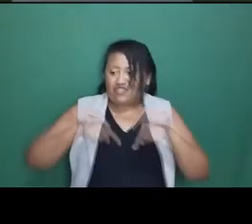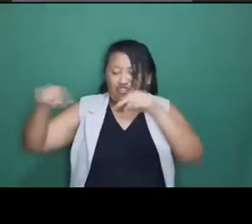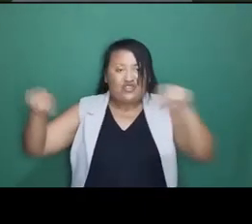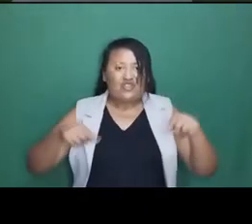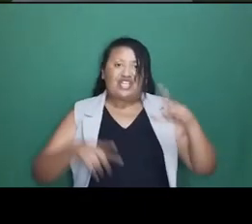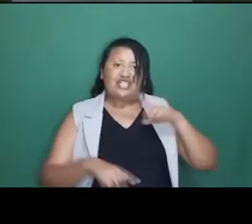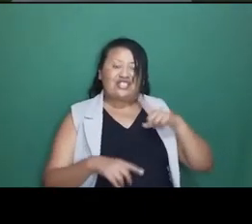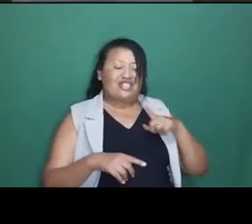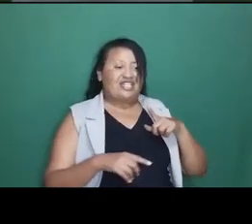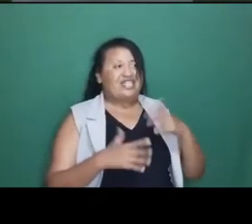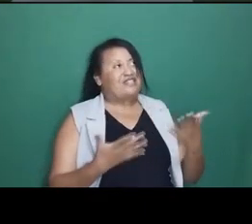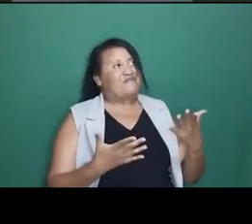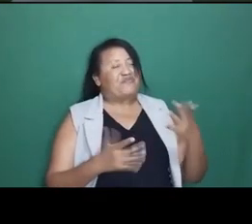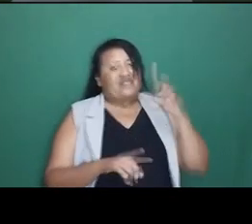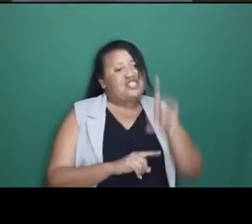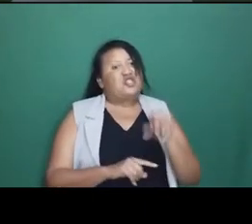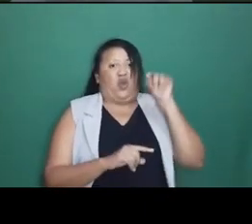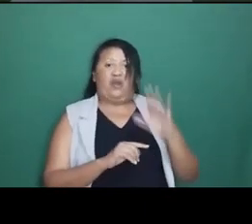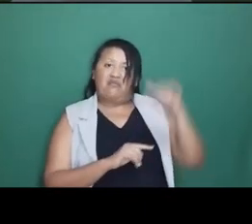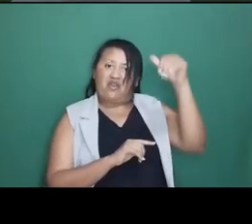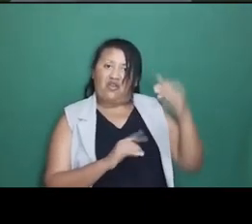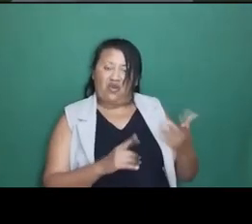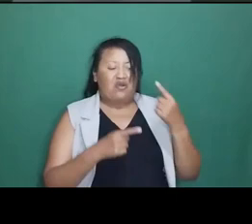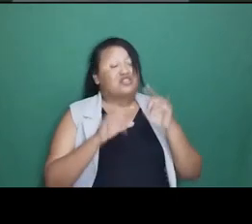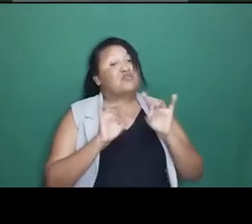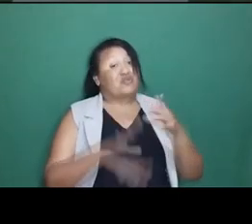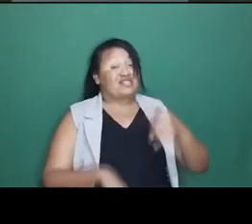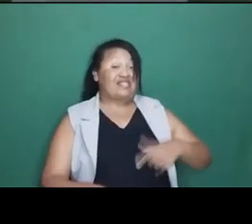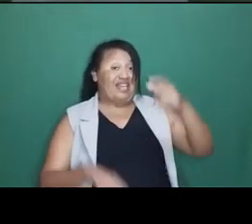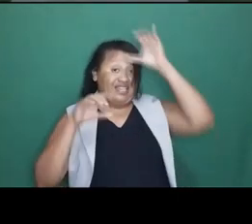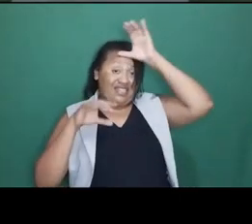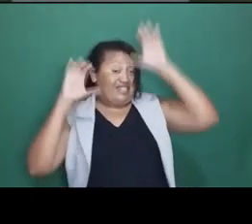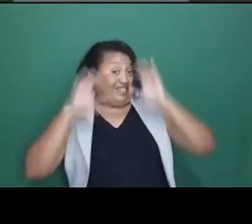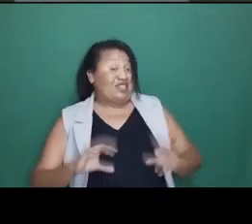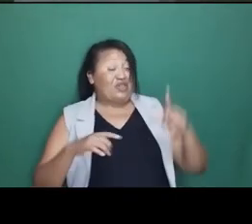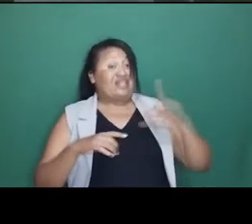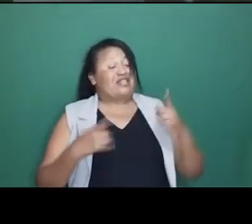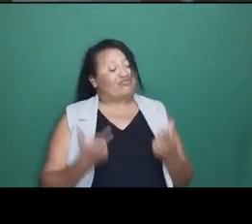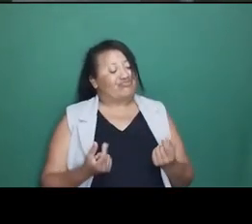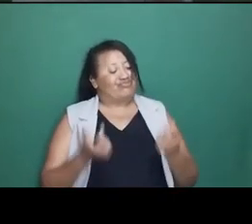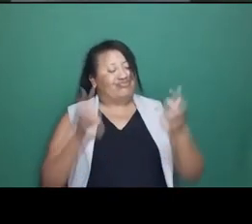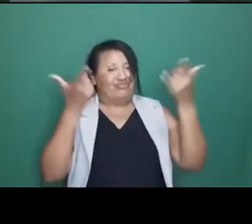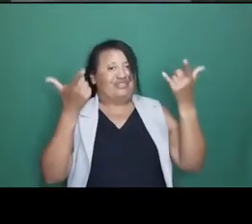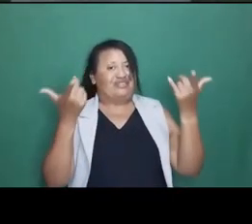que tinha privilégios por ser cidadão por ter abundância financeira Então esse pequeno